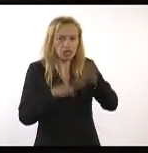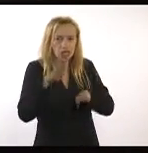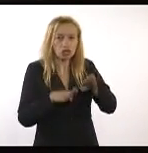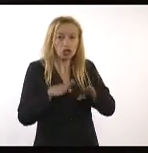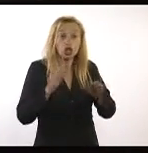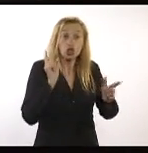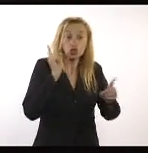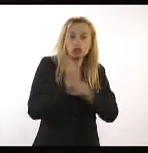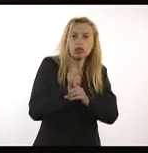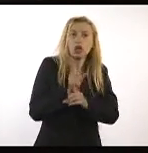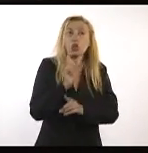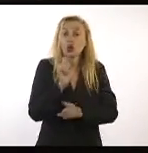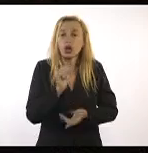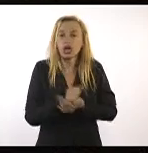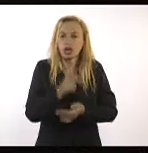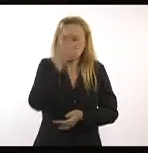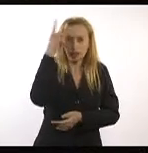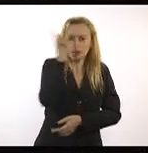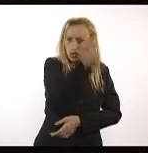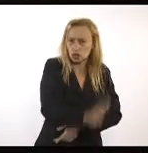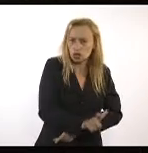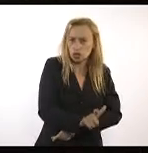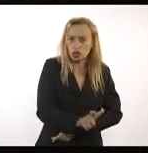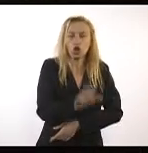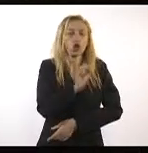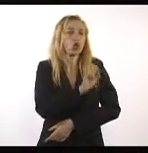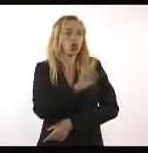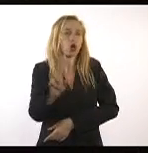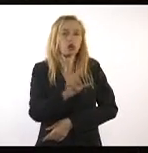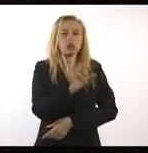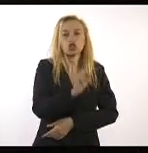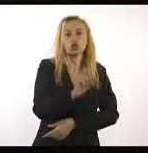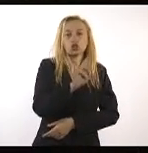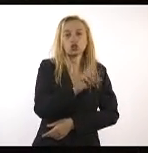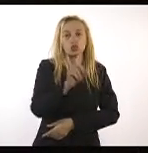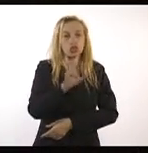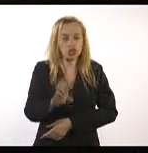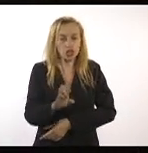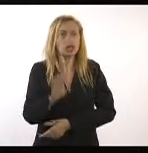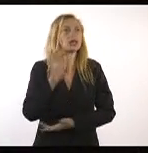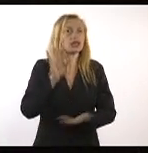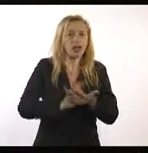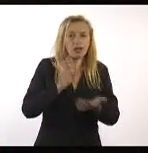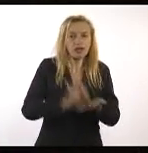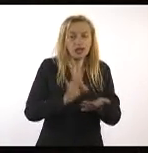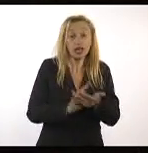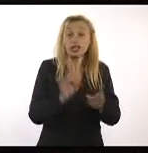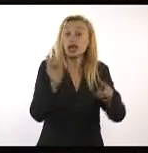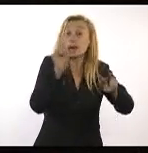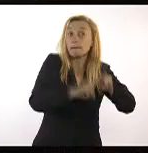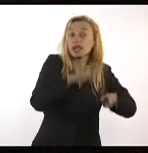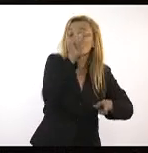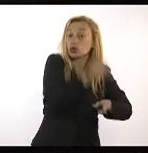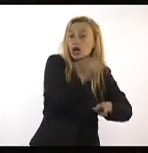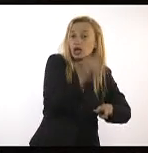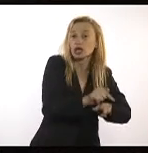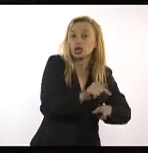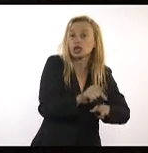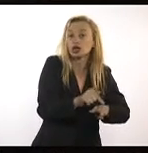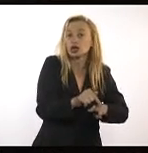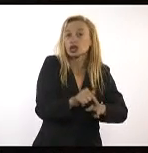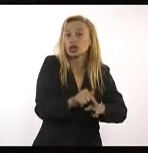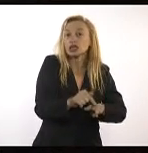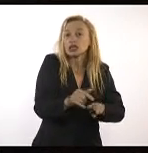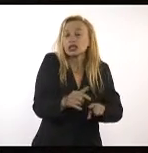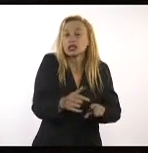descobriram que esta pessoa chamada a suzi na verdade estava preso ali por